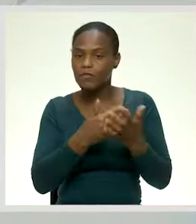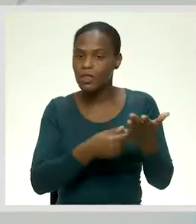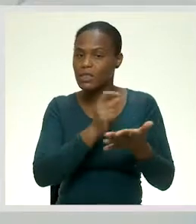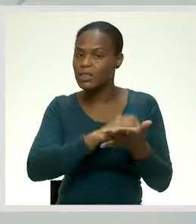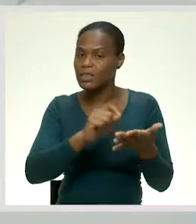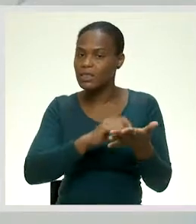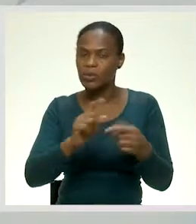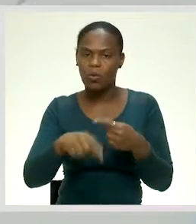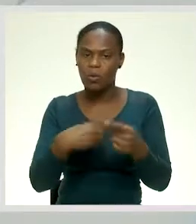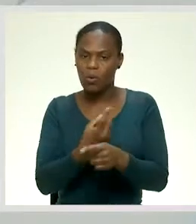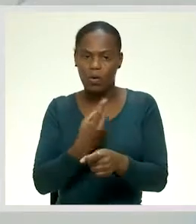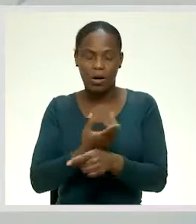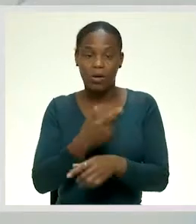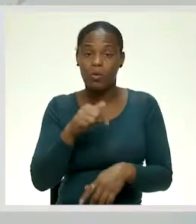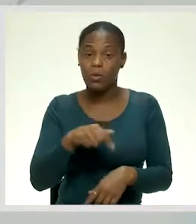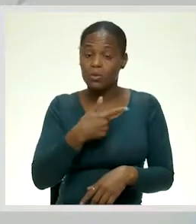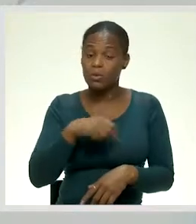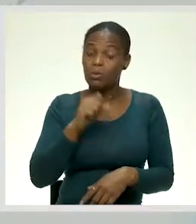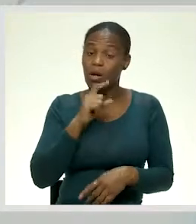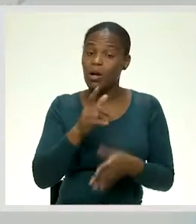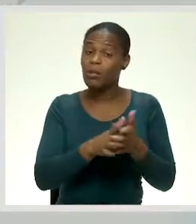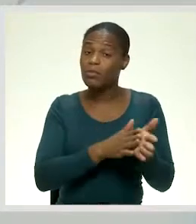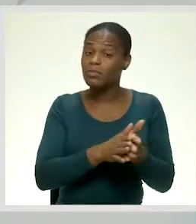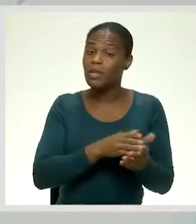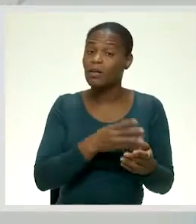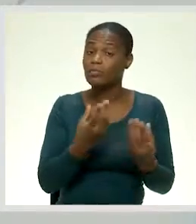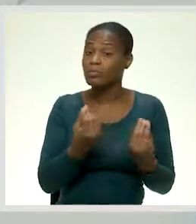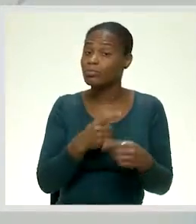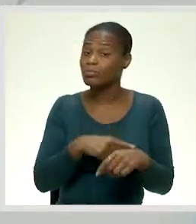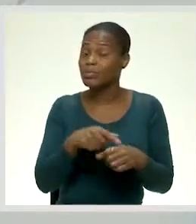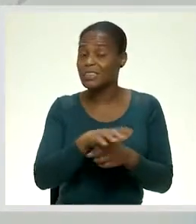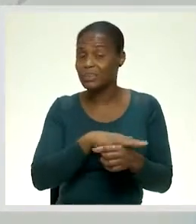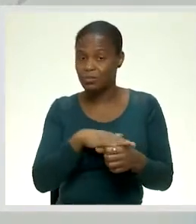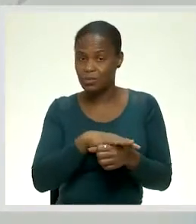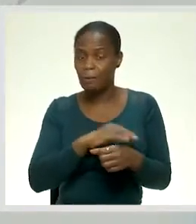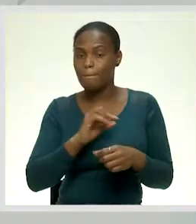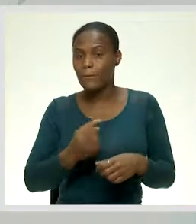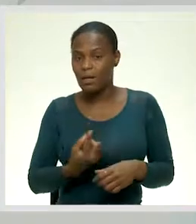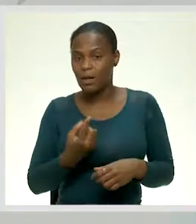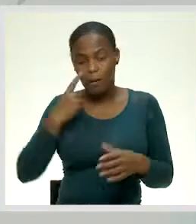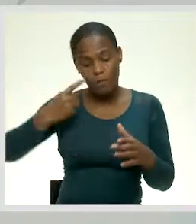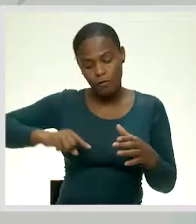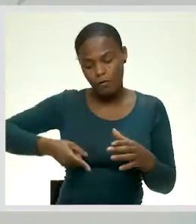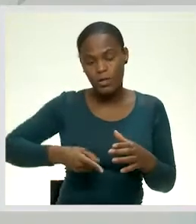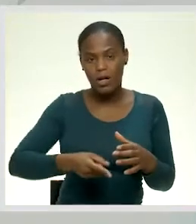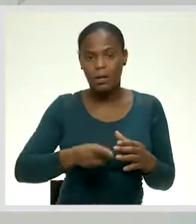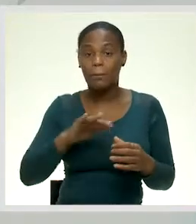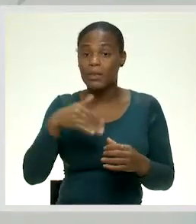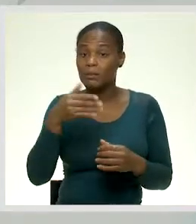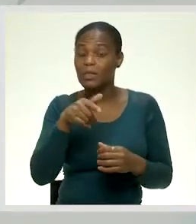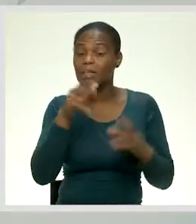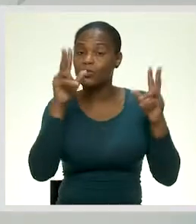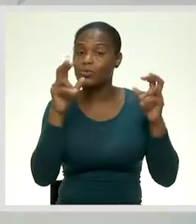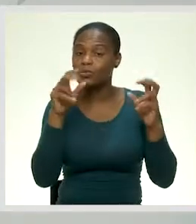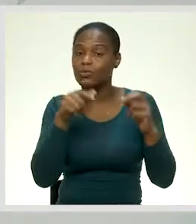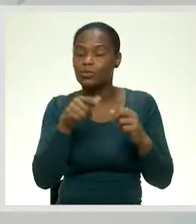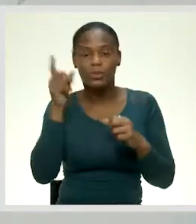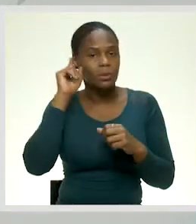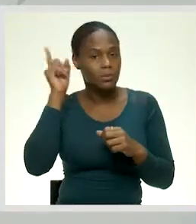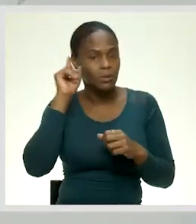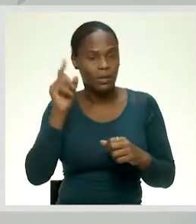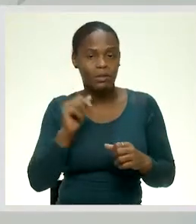Portanto, hoje poderemos aproveitar muito esta situação para aprofundar, sobretudo nessas questões importantes, porque